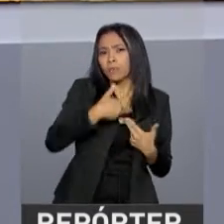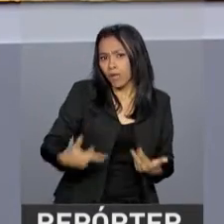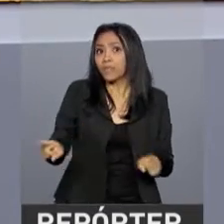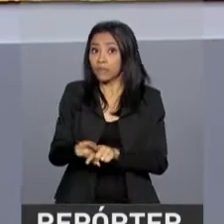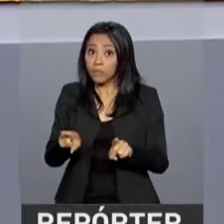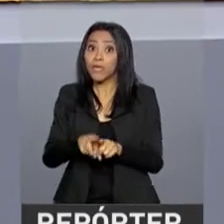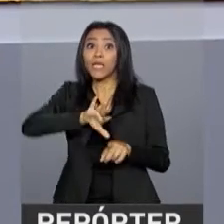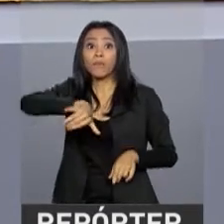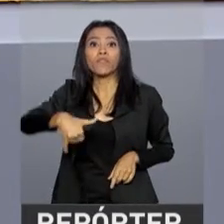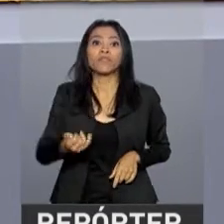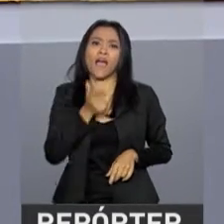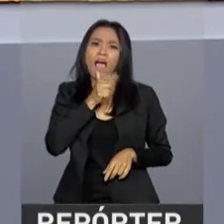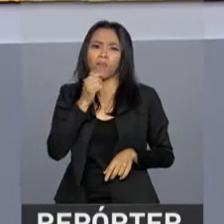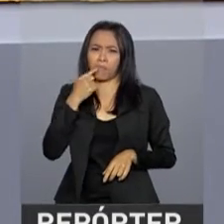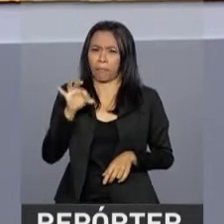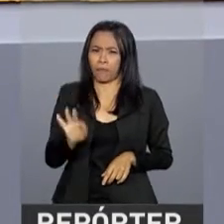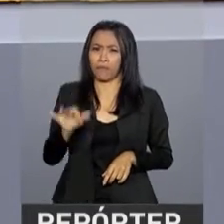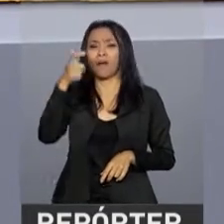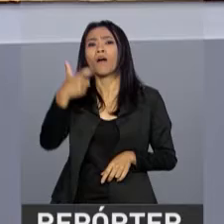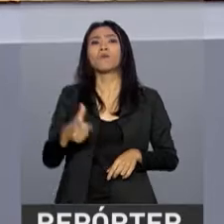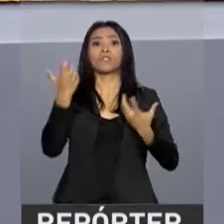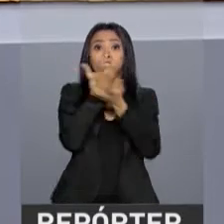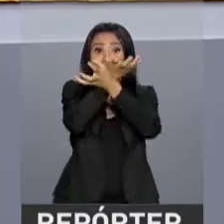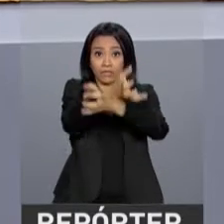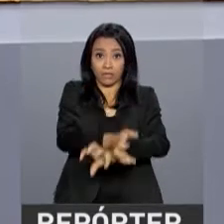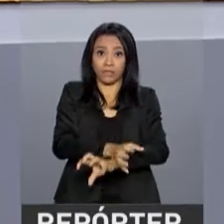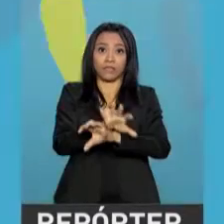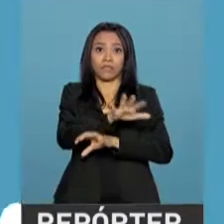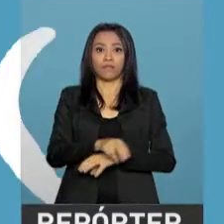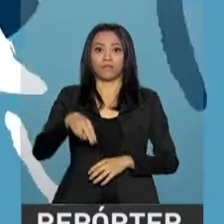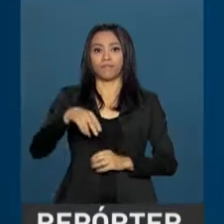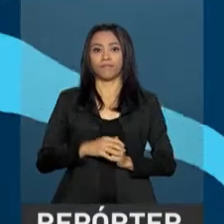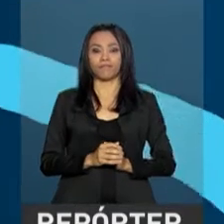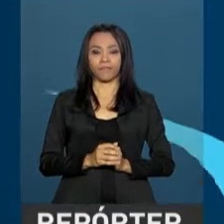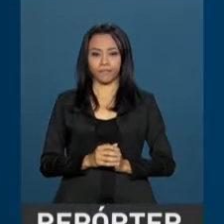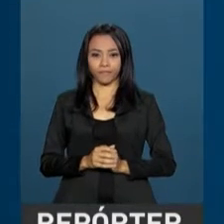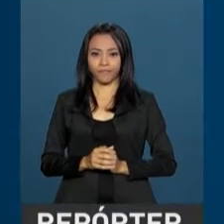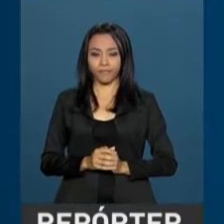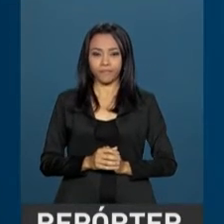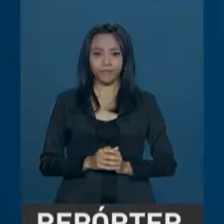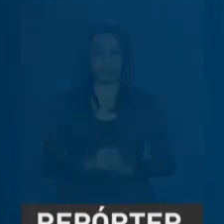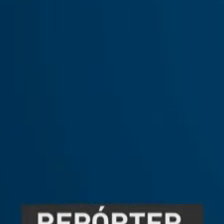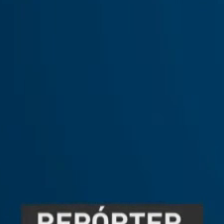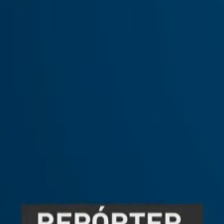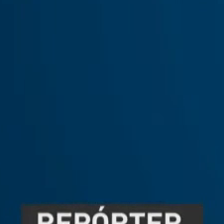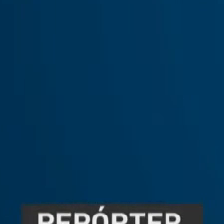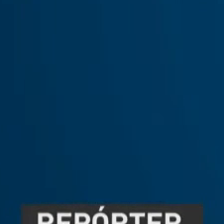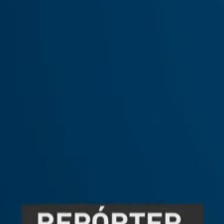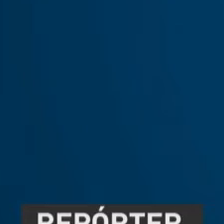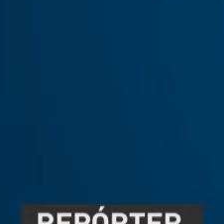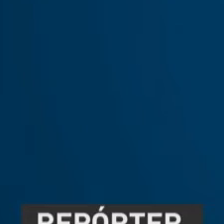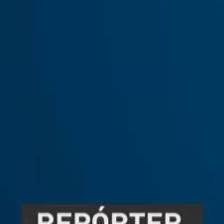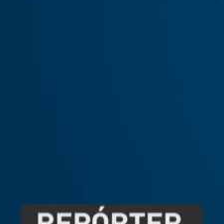da água salobra no semiárido do nordeste do brasil vem aí o 8º fórum mundial da